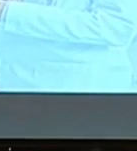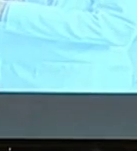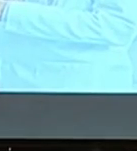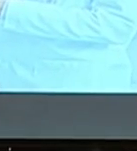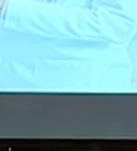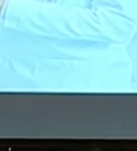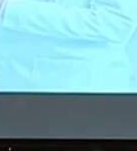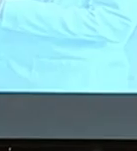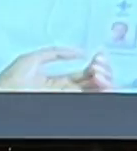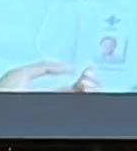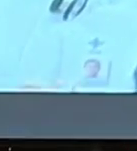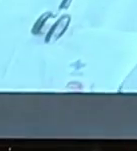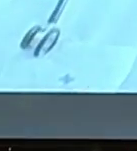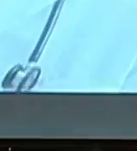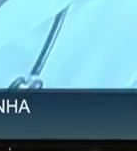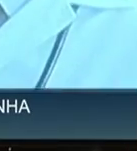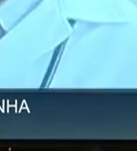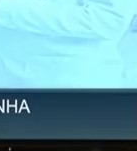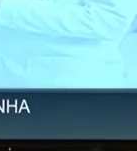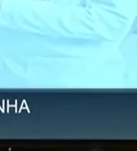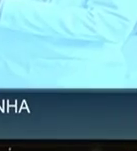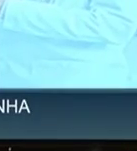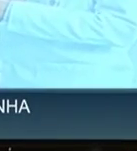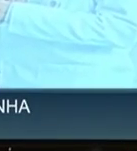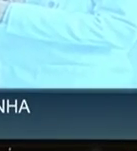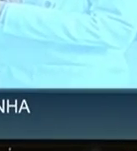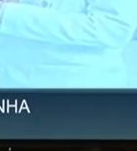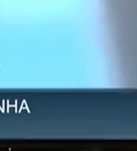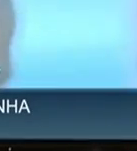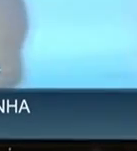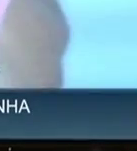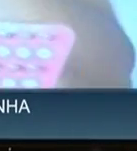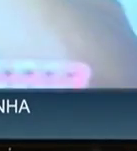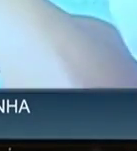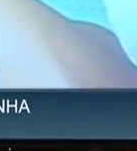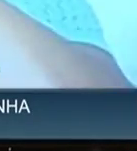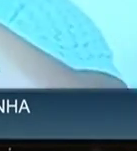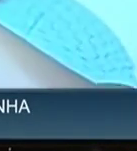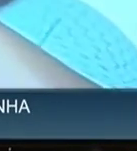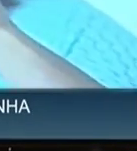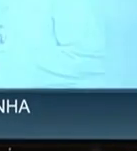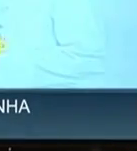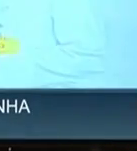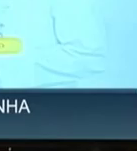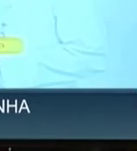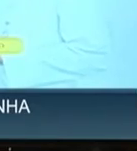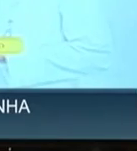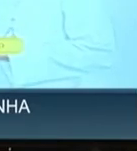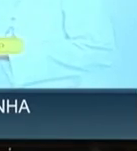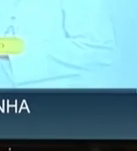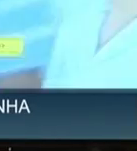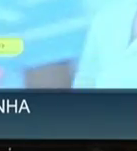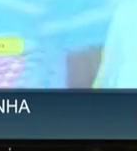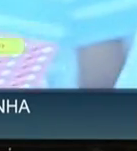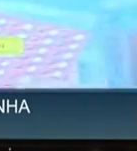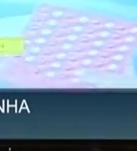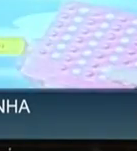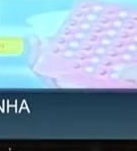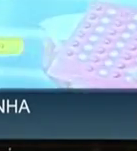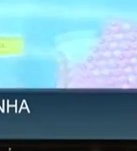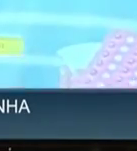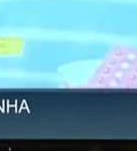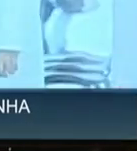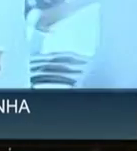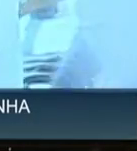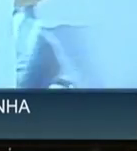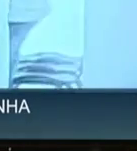calor. Se achar algum desses sinais, procure uma unidade de saúde do SUS. O tratamento é de graça. A hanseníase